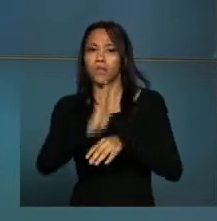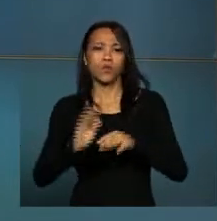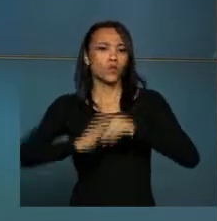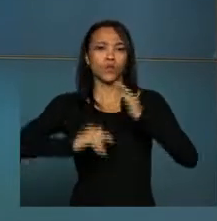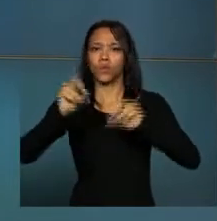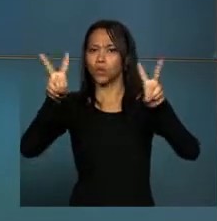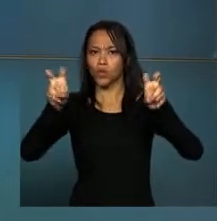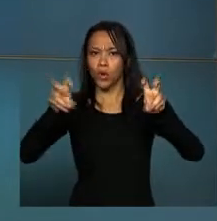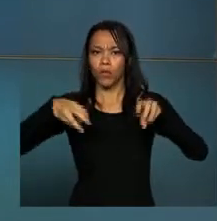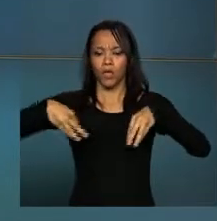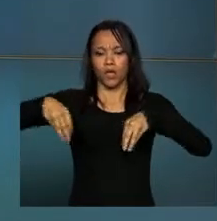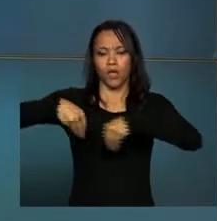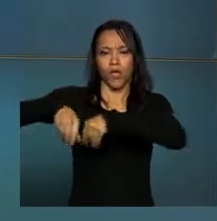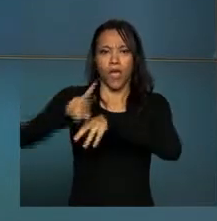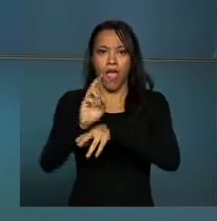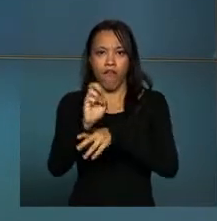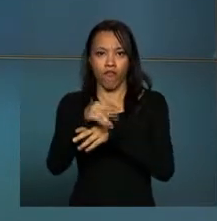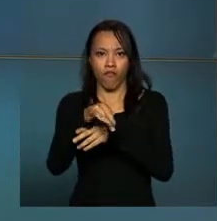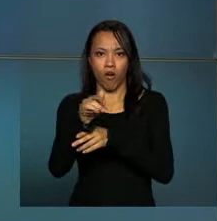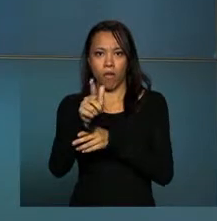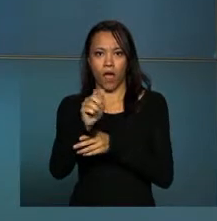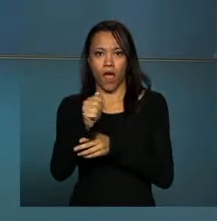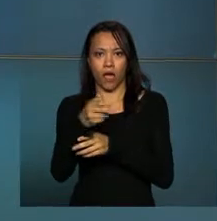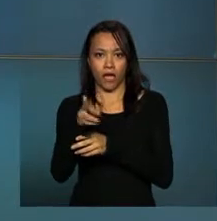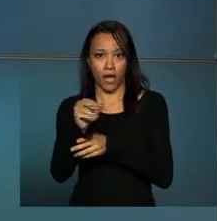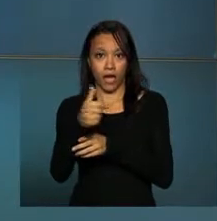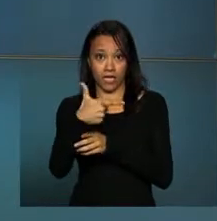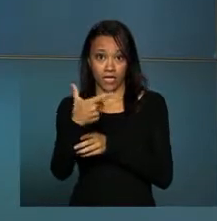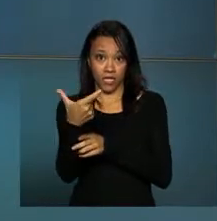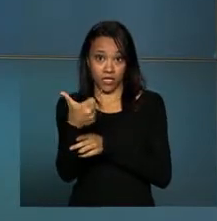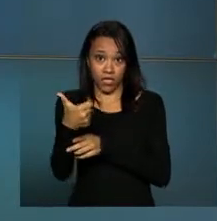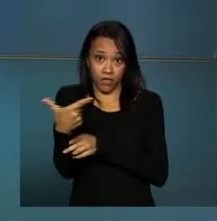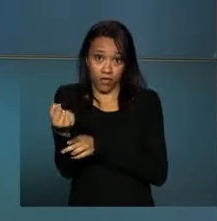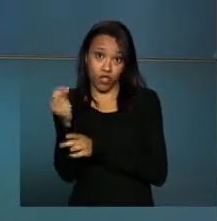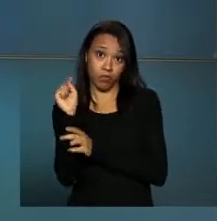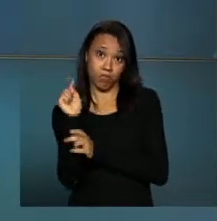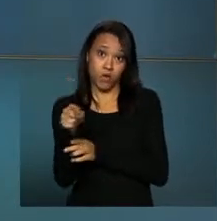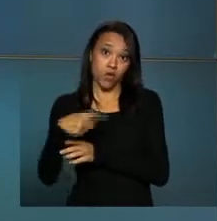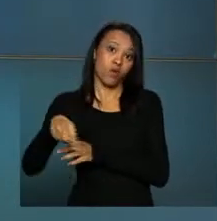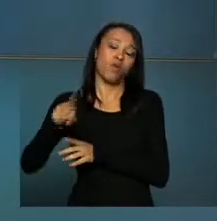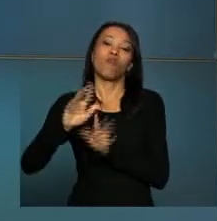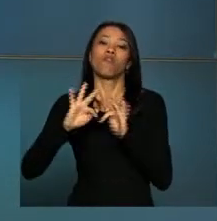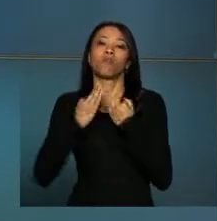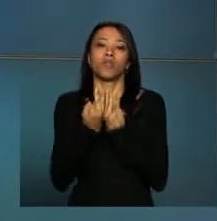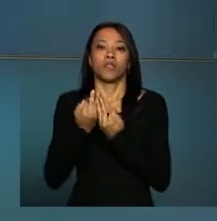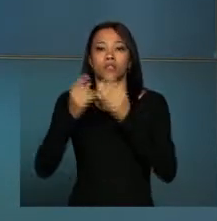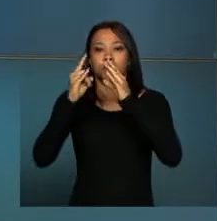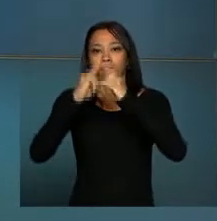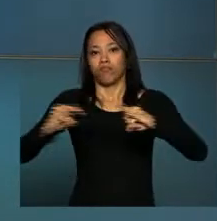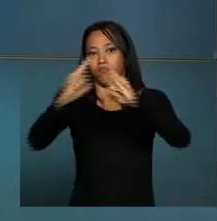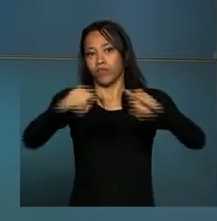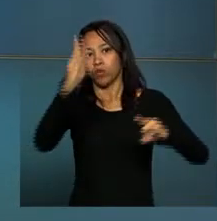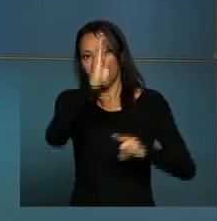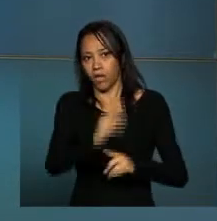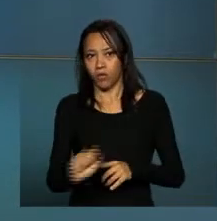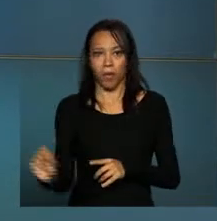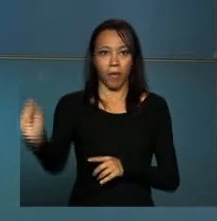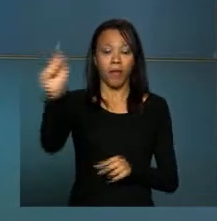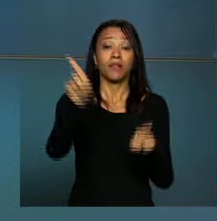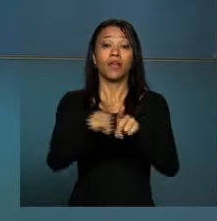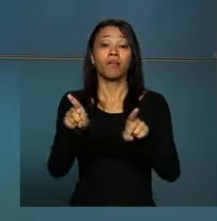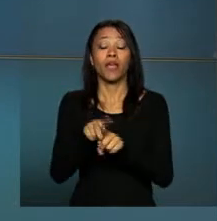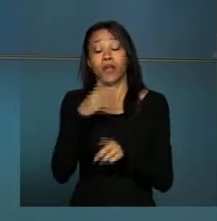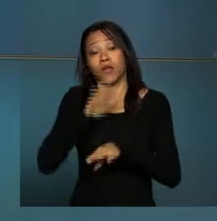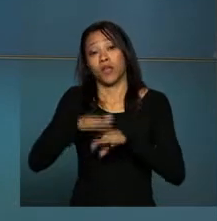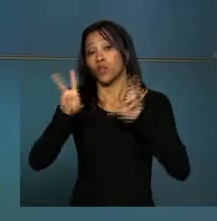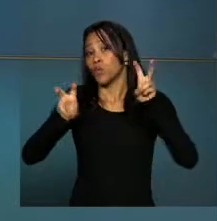ao assentamento das mais de 120 mil famílias acampadas em todo o país. Também foi solicitada a manutenção das atuais taxas de